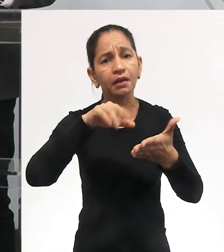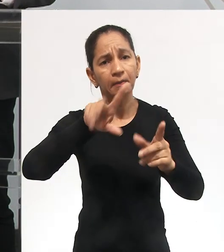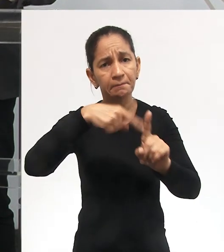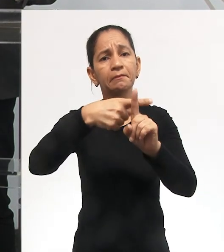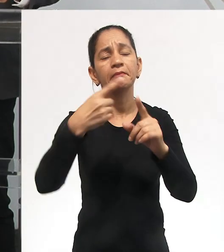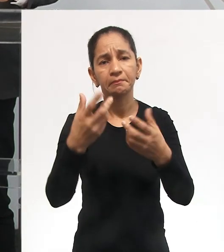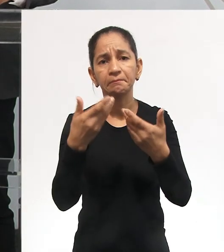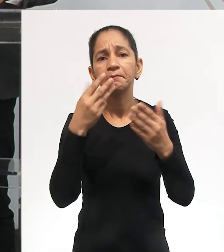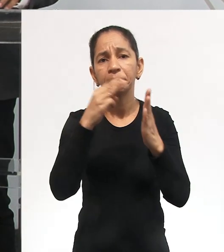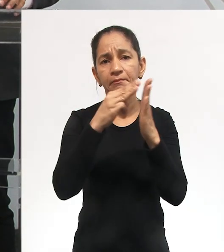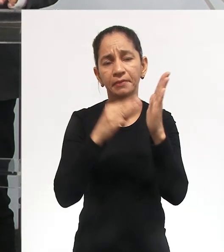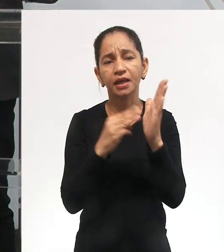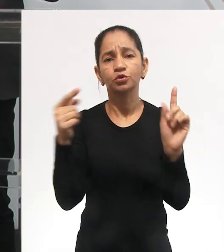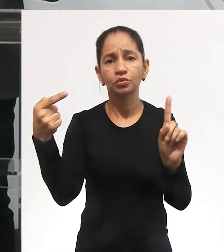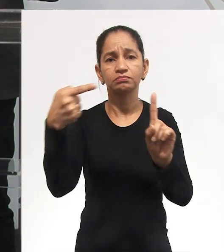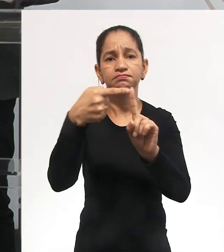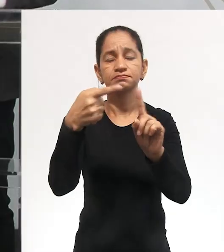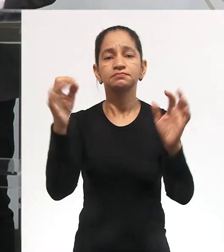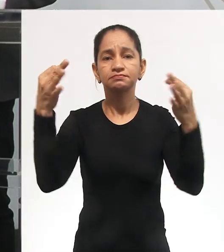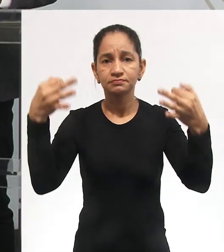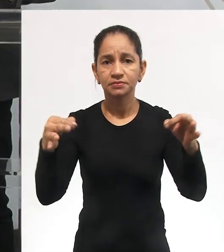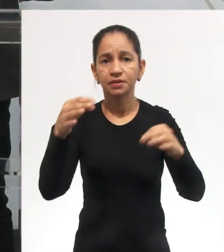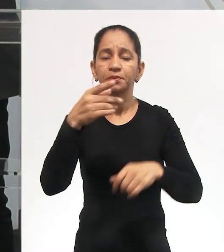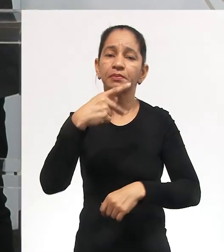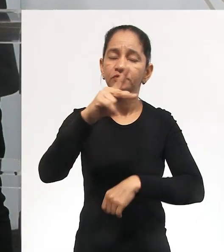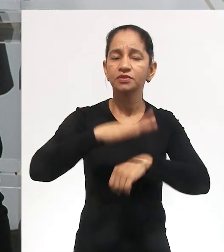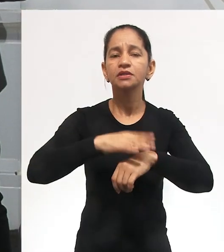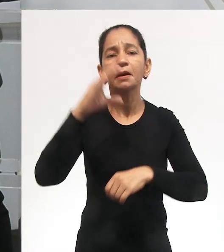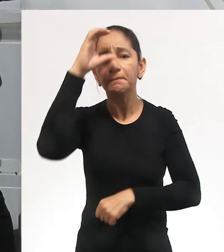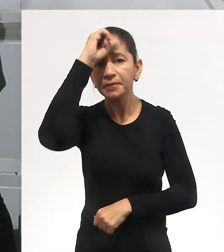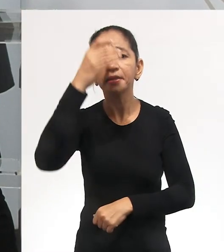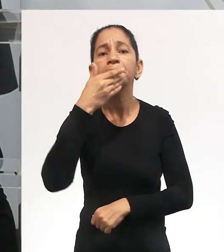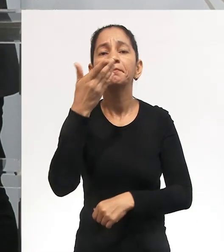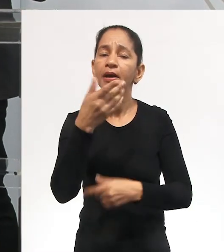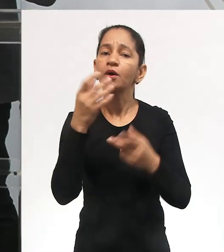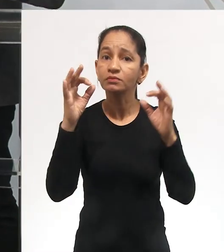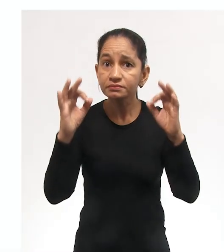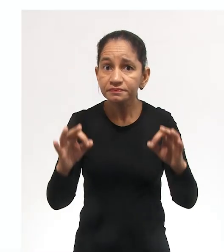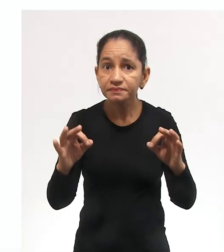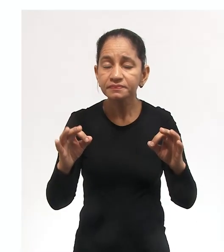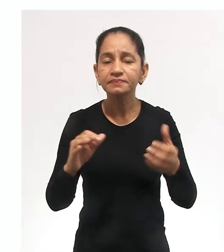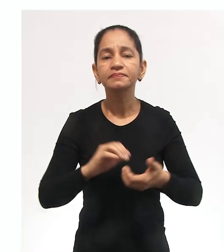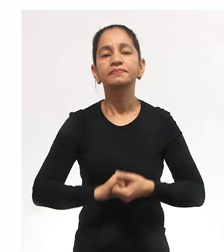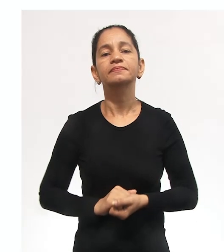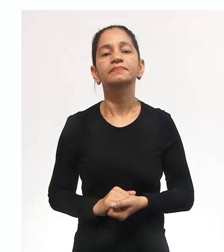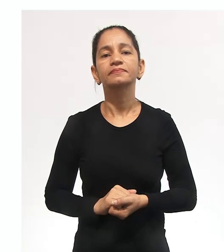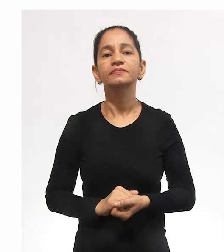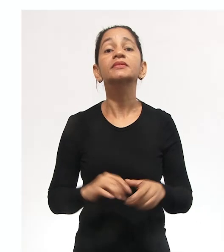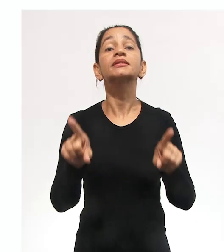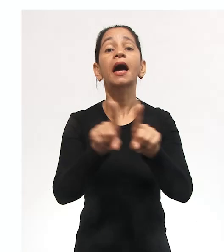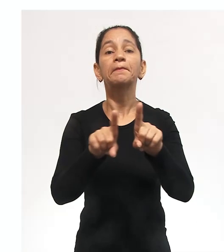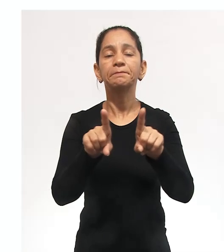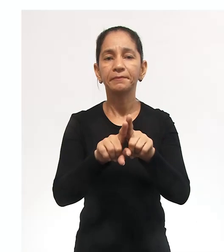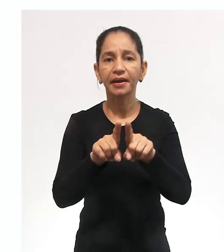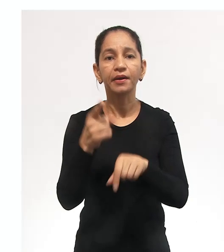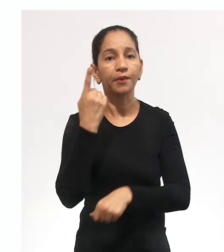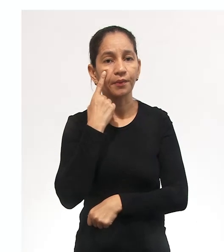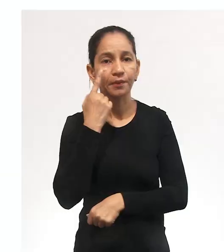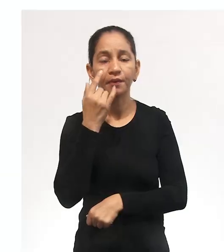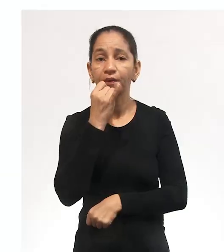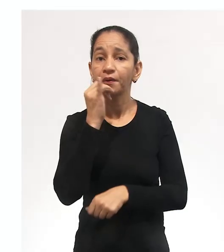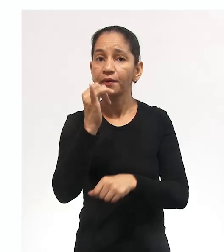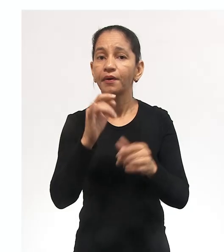uma metodologia mais adequada para o curso de Direito do Estado, tá? Dessa disciplina, tá bom? Vem aqui comigo, olha só, inclusive aqui, ó, eu estou